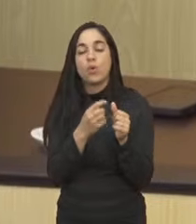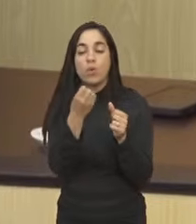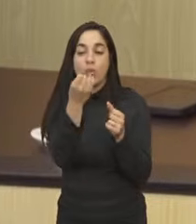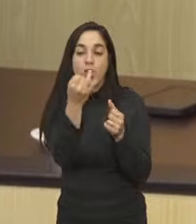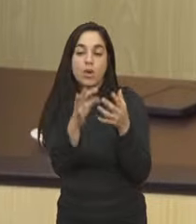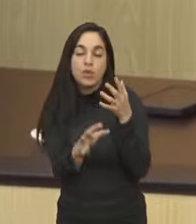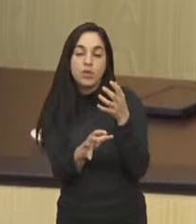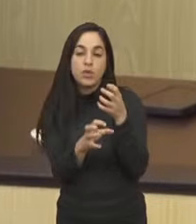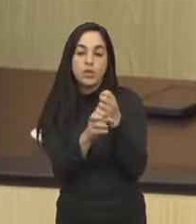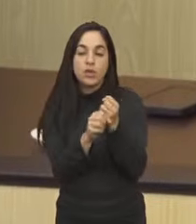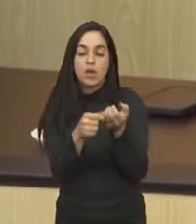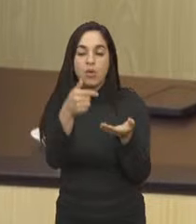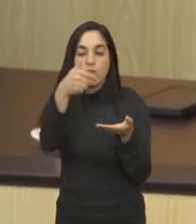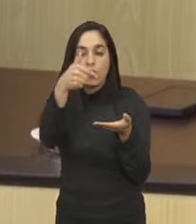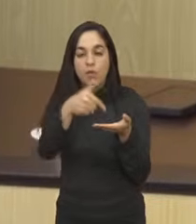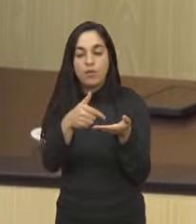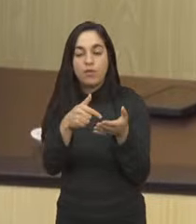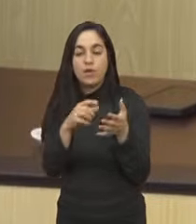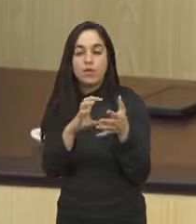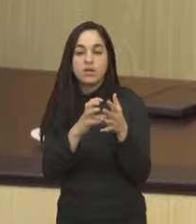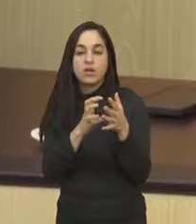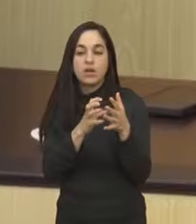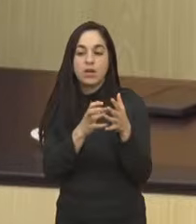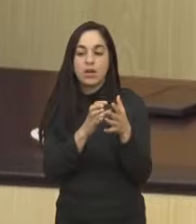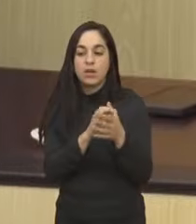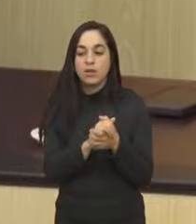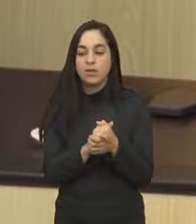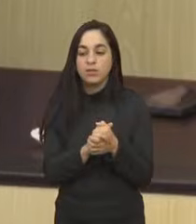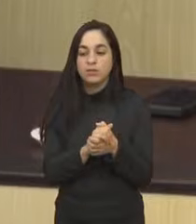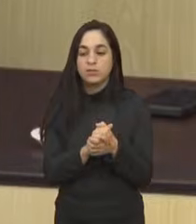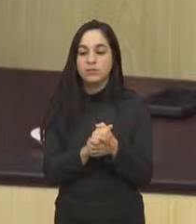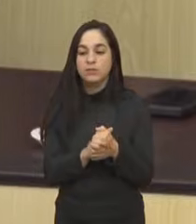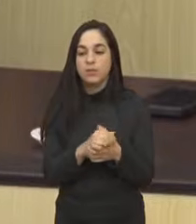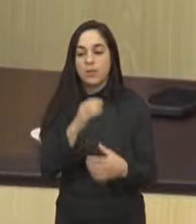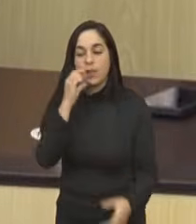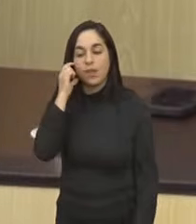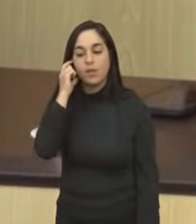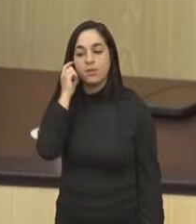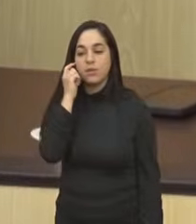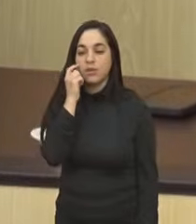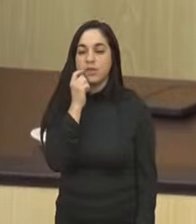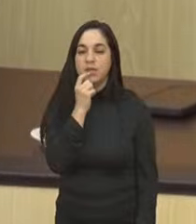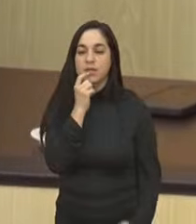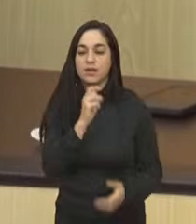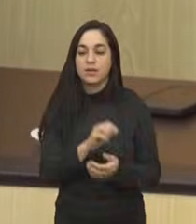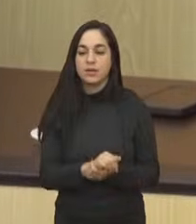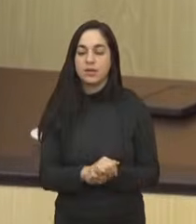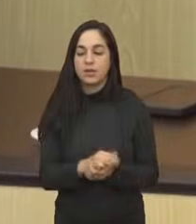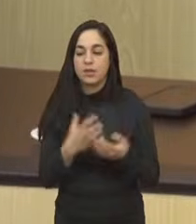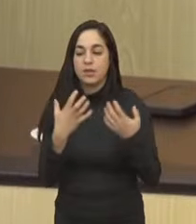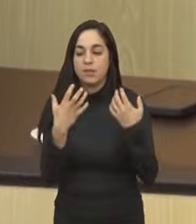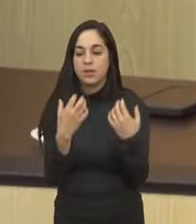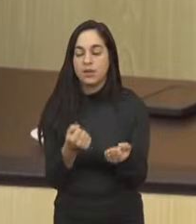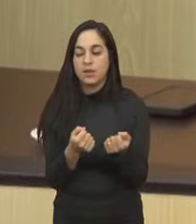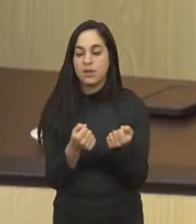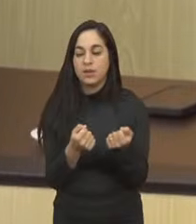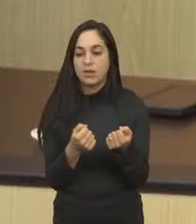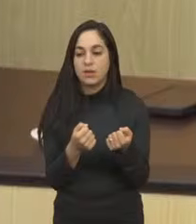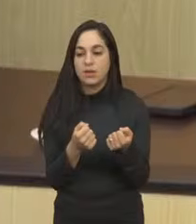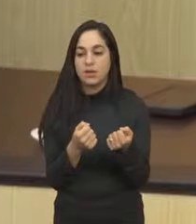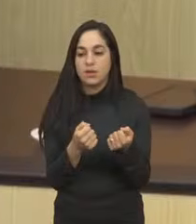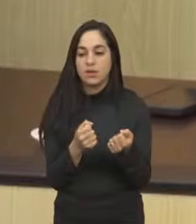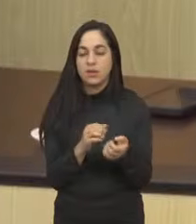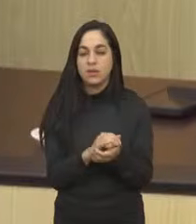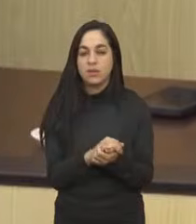por este mandato parlamentar, vereador Gabriel Belém, e recebidos pelo Protocolo Geral da Prefeitura Municipal